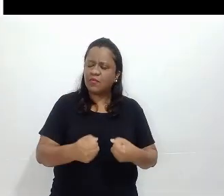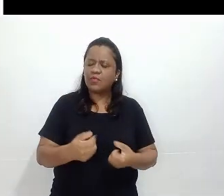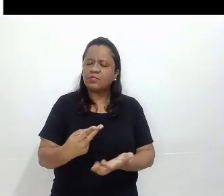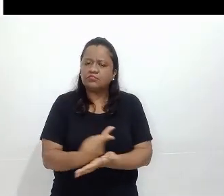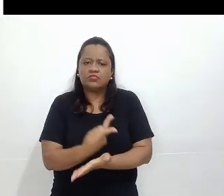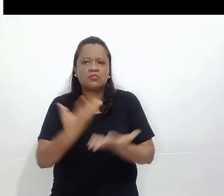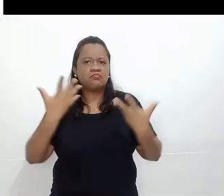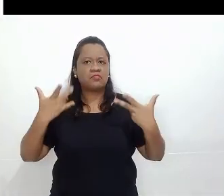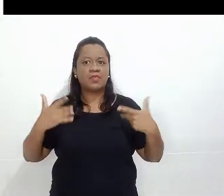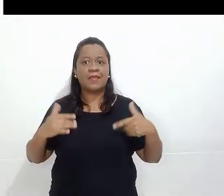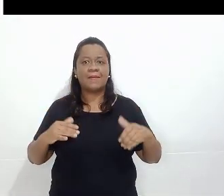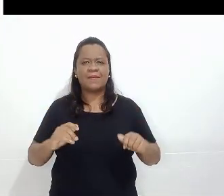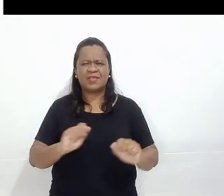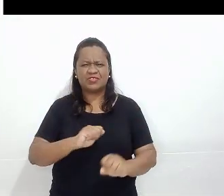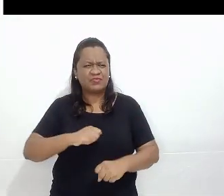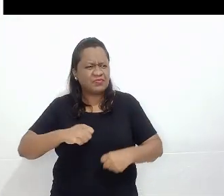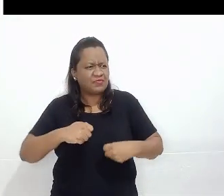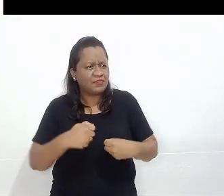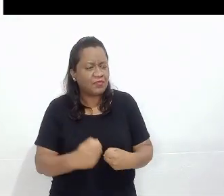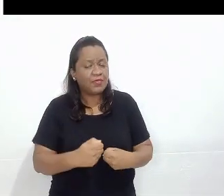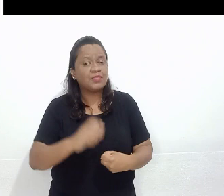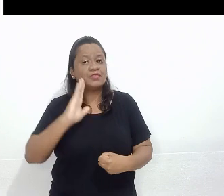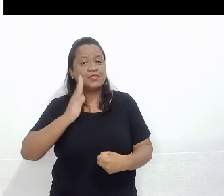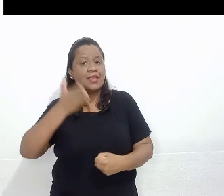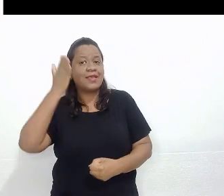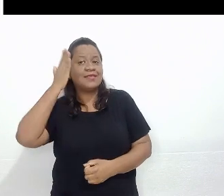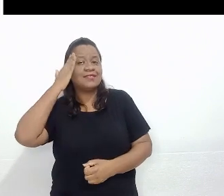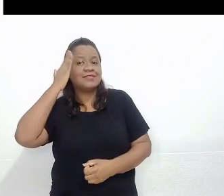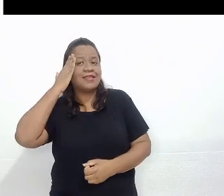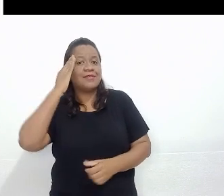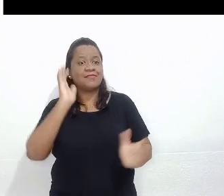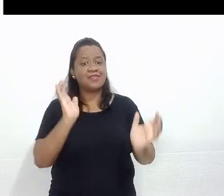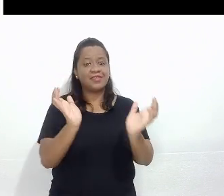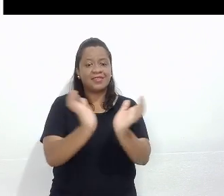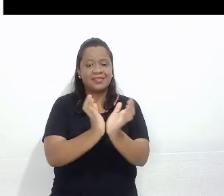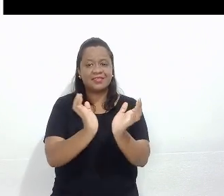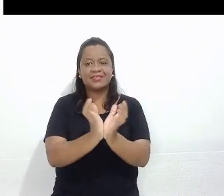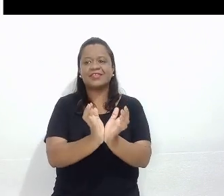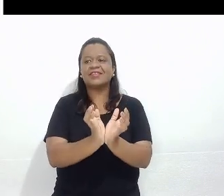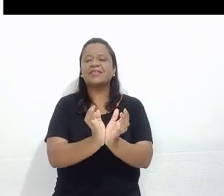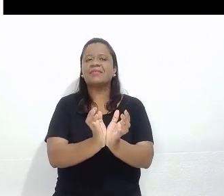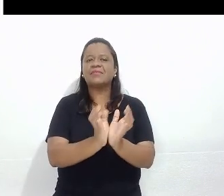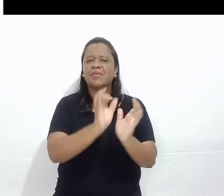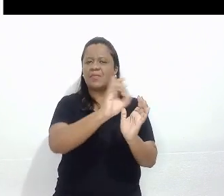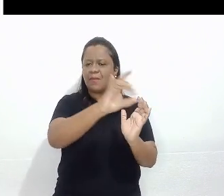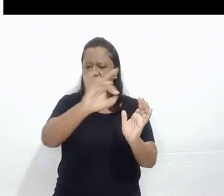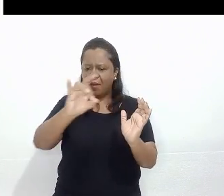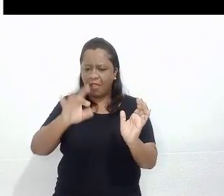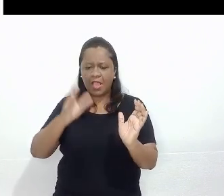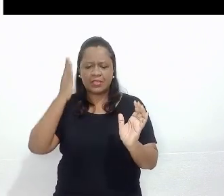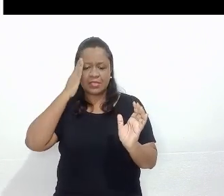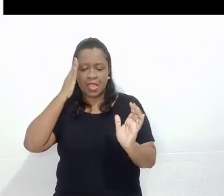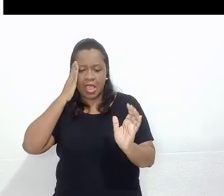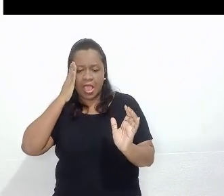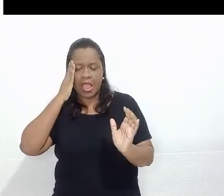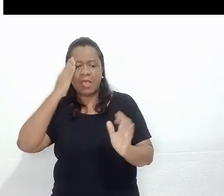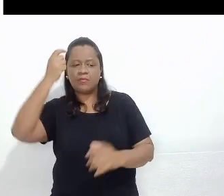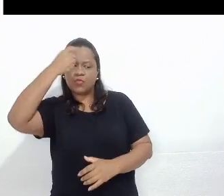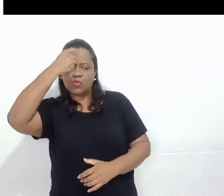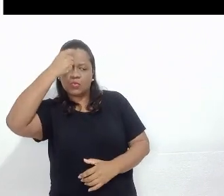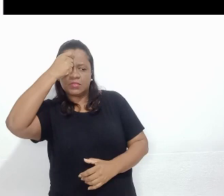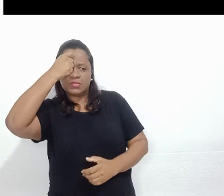se você faz esse esforço já sabendo que toda a equipe já está ciente do que é, de onde vai, de onde coloca as